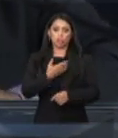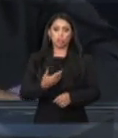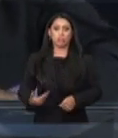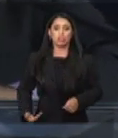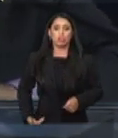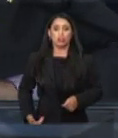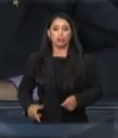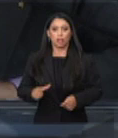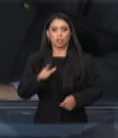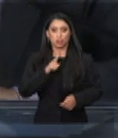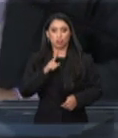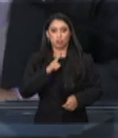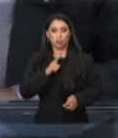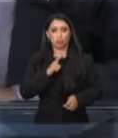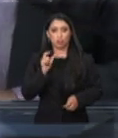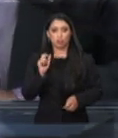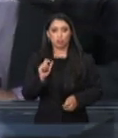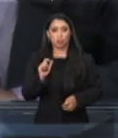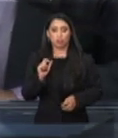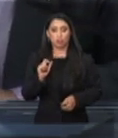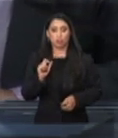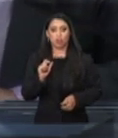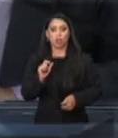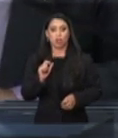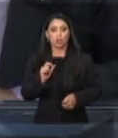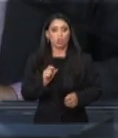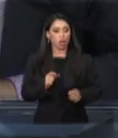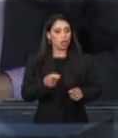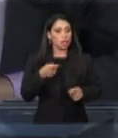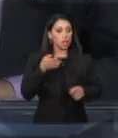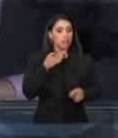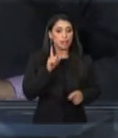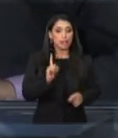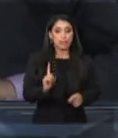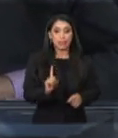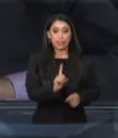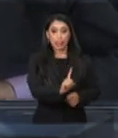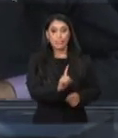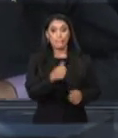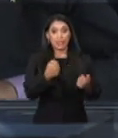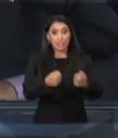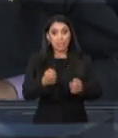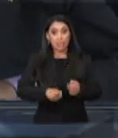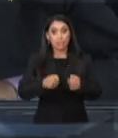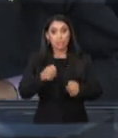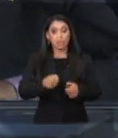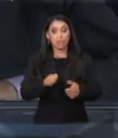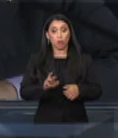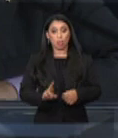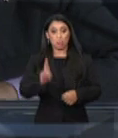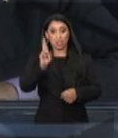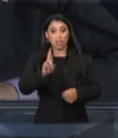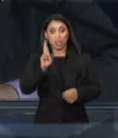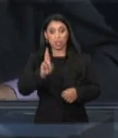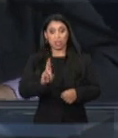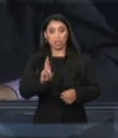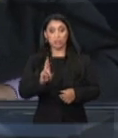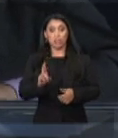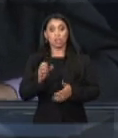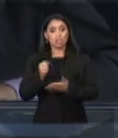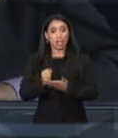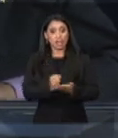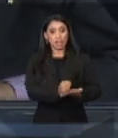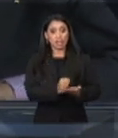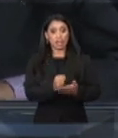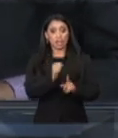que não se pode fazer abordagem sem que haja a presença da assistência social porque a política de população